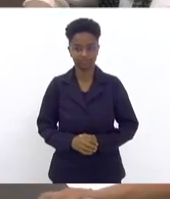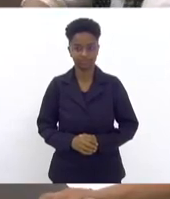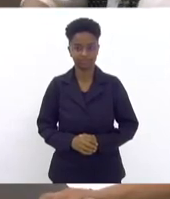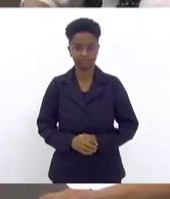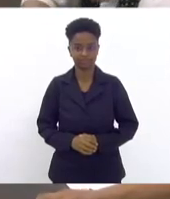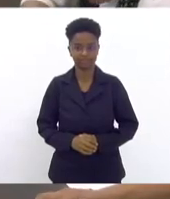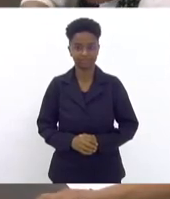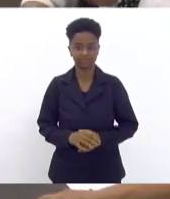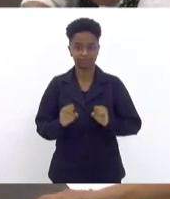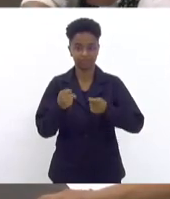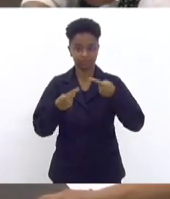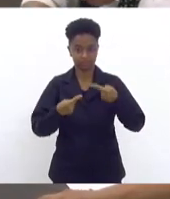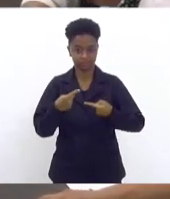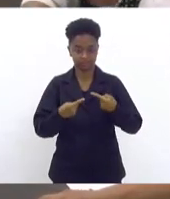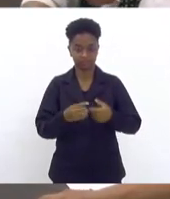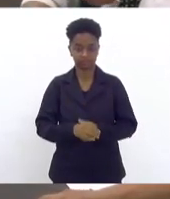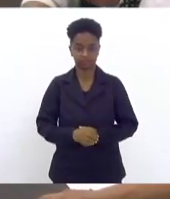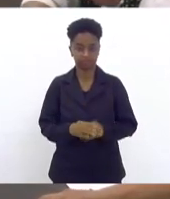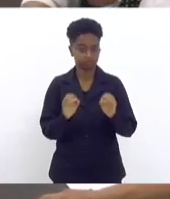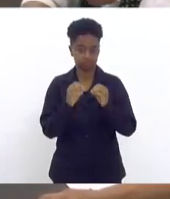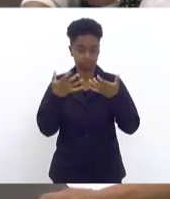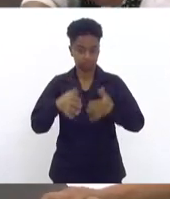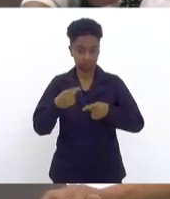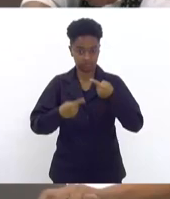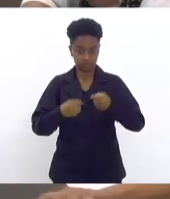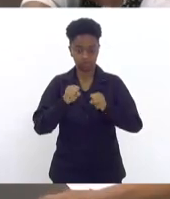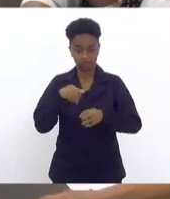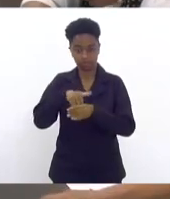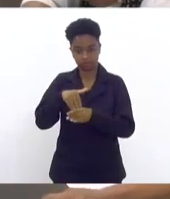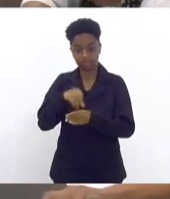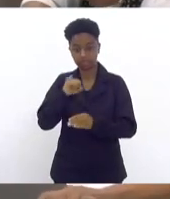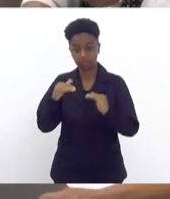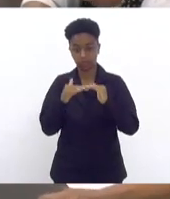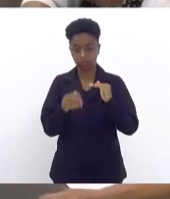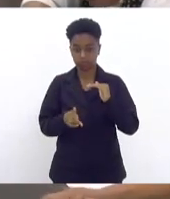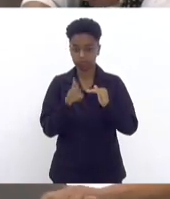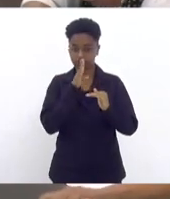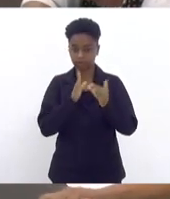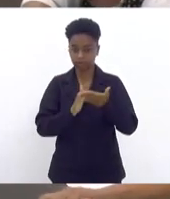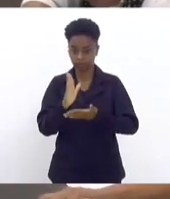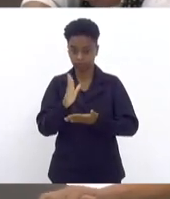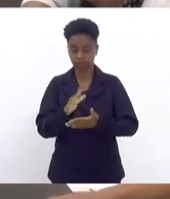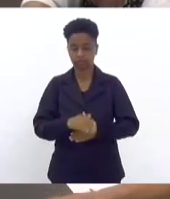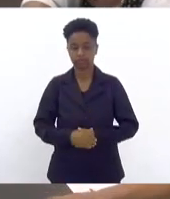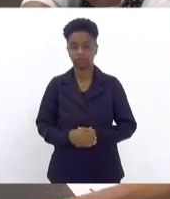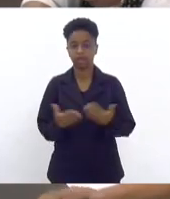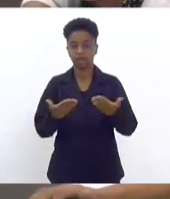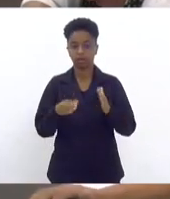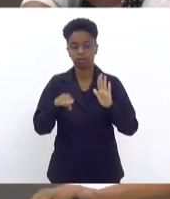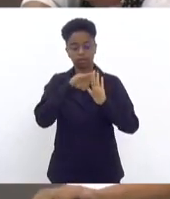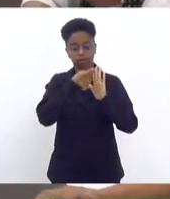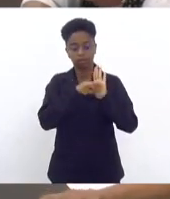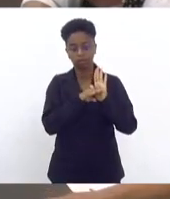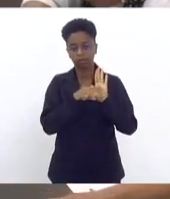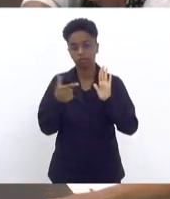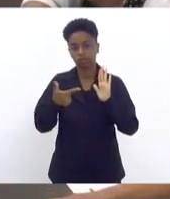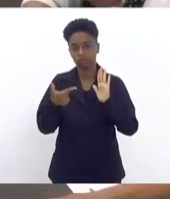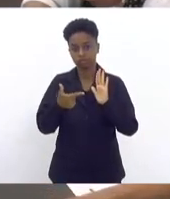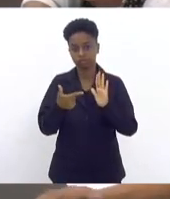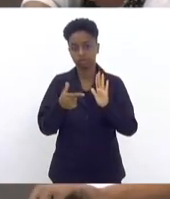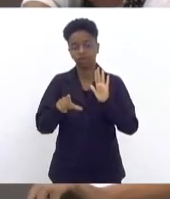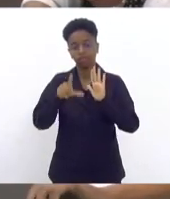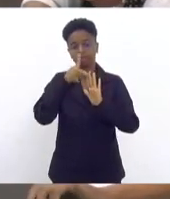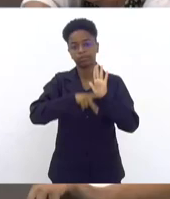Em discussão, não havendo o que queira discutir, em votação, seja que a própria irmã como estão, aprovado. Passamos ao item 2 da pauta, emendas de plenário ao projeto de